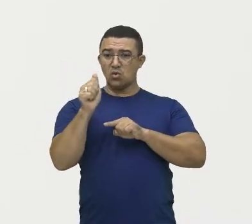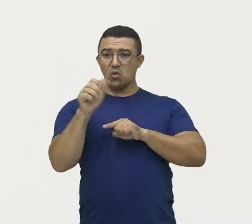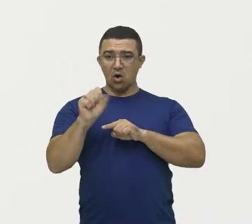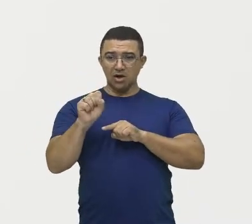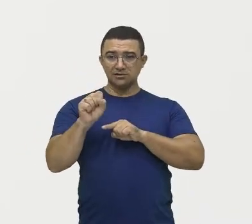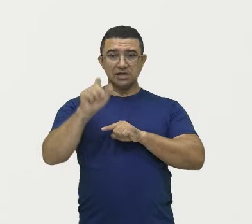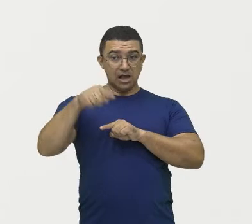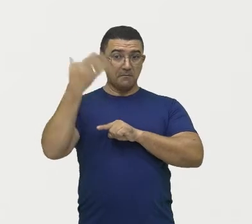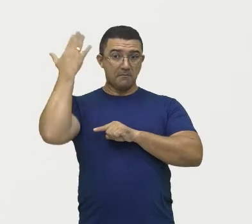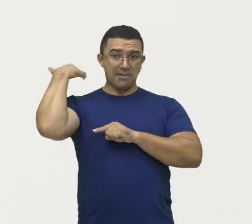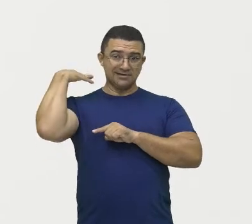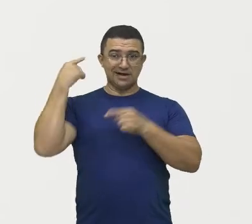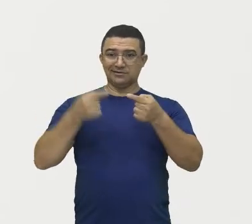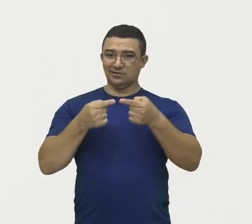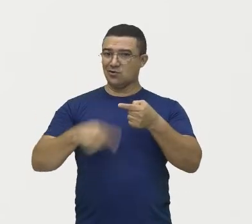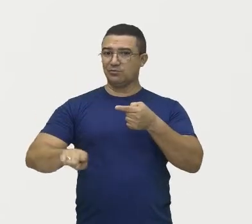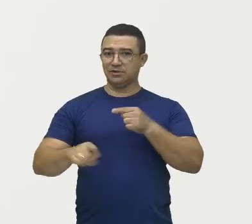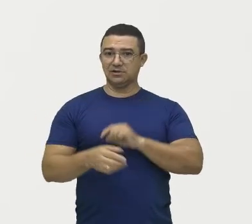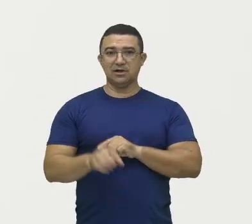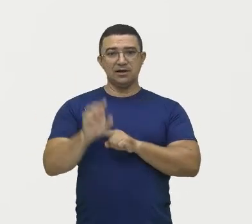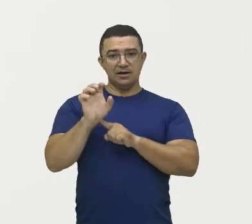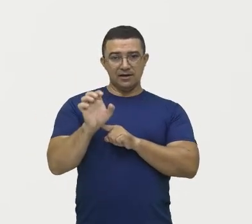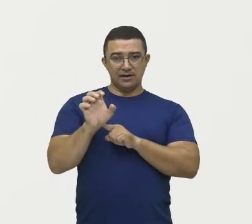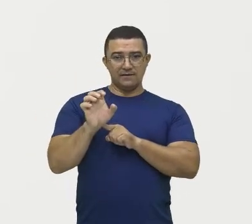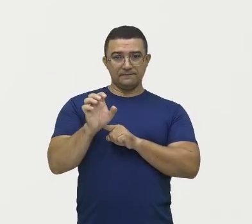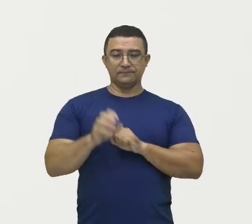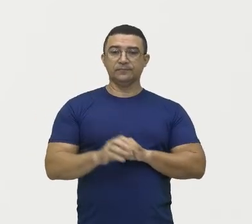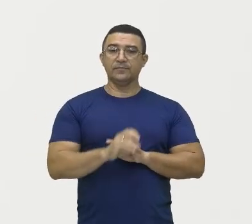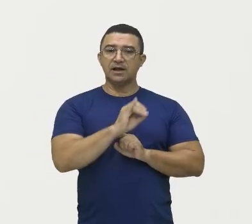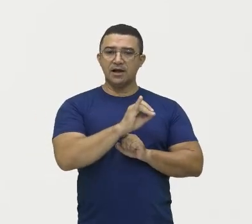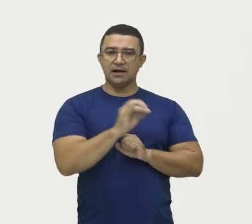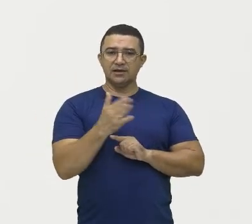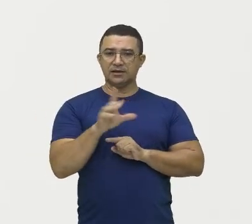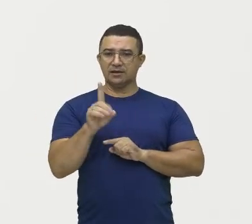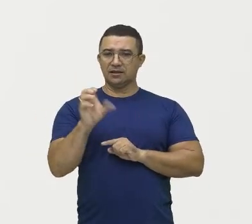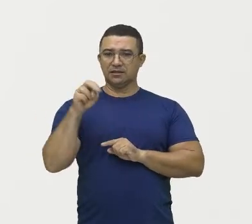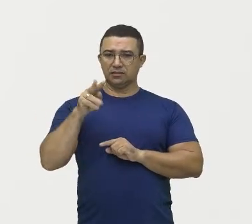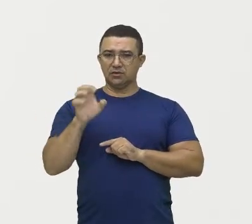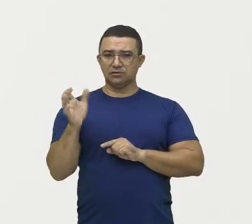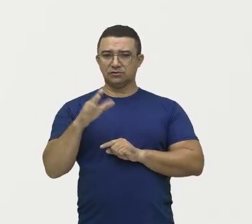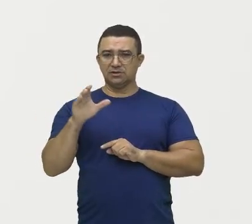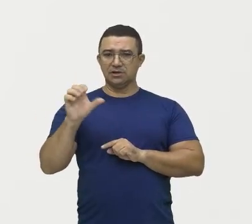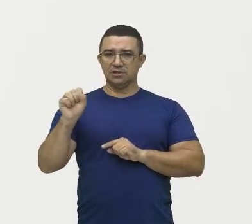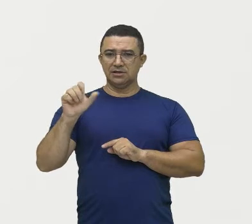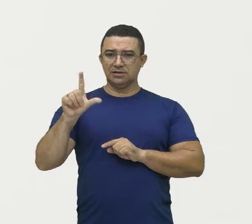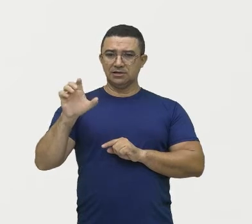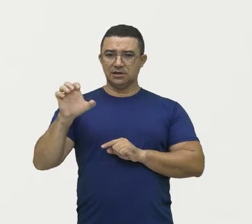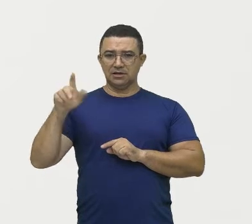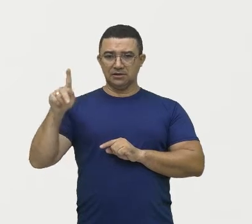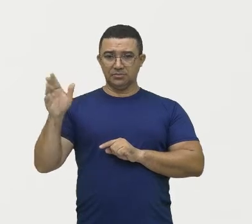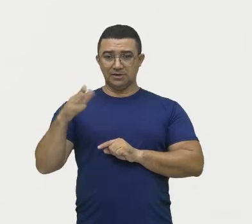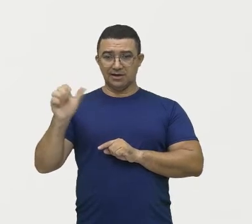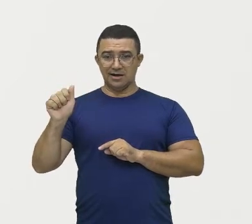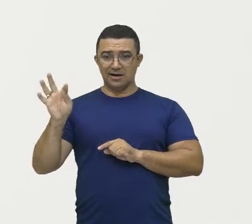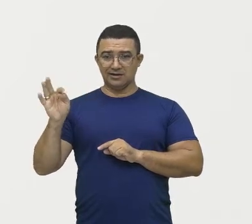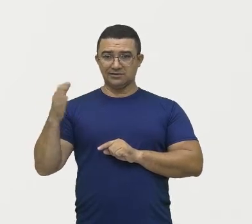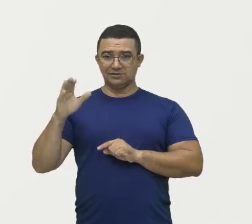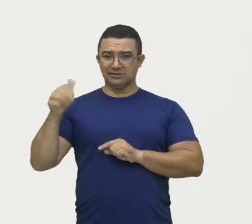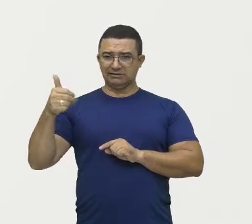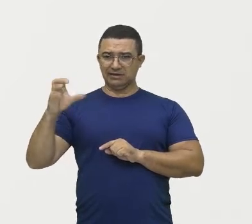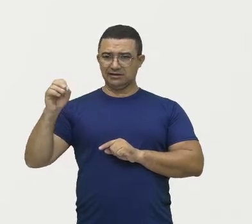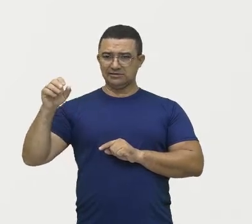gente, na letra E, desculpa, nós temos então I don't sleep at 10 p.m. Repare que eu não tenho a estrutura de pergunta, eu comecei